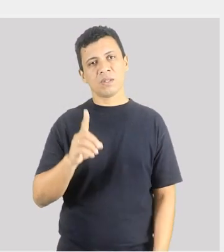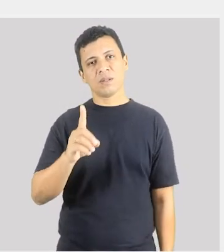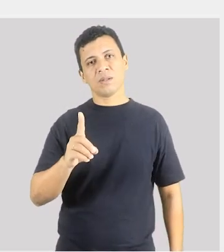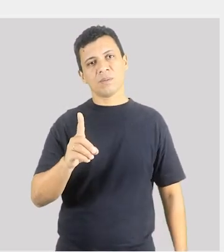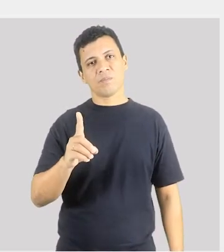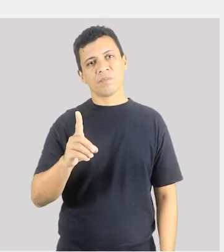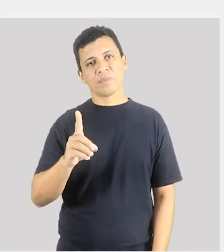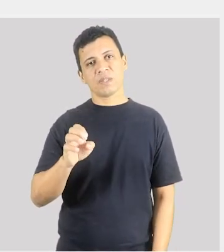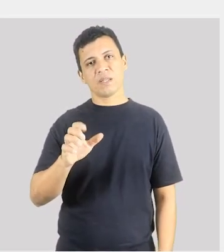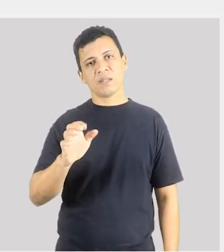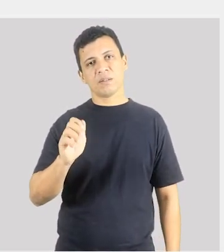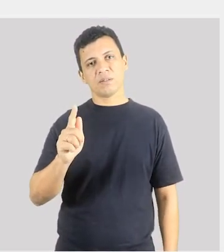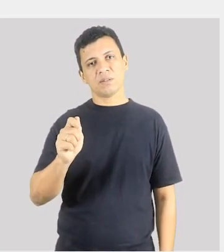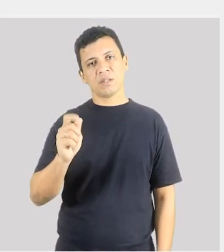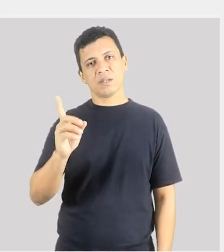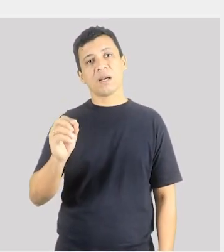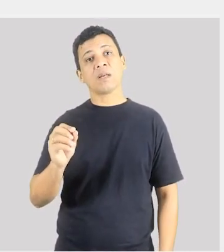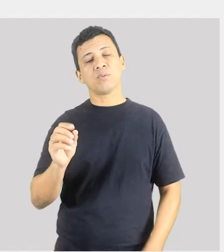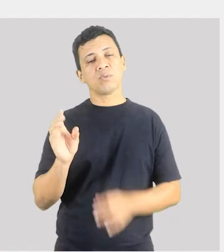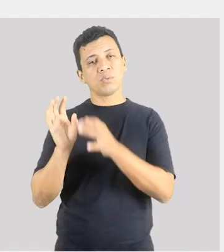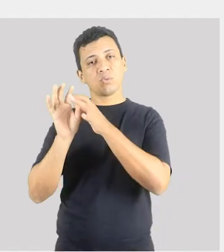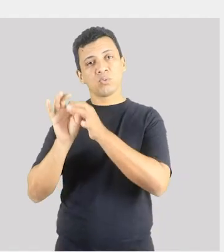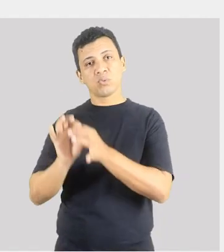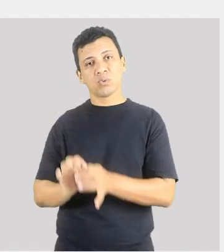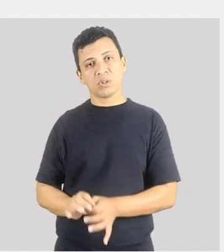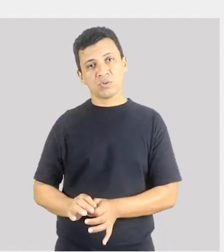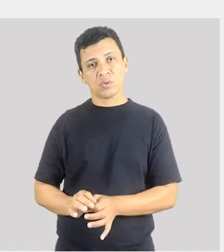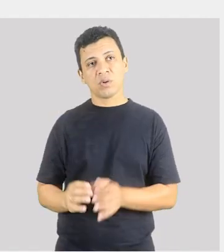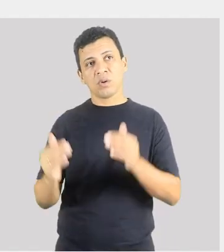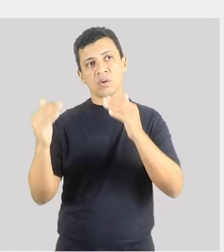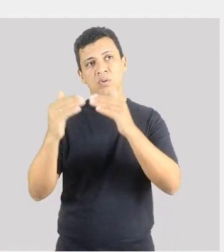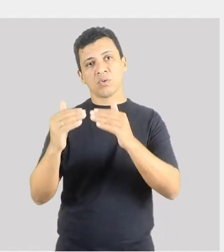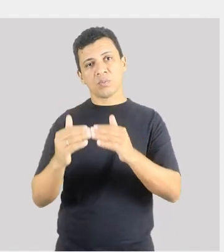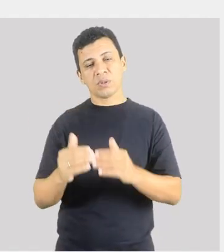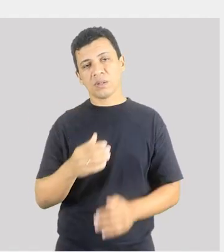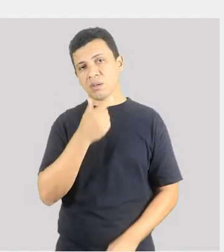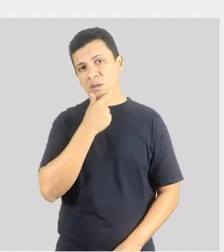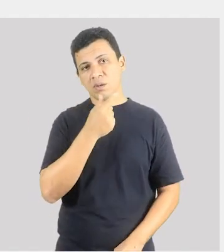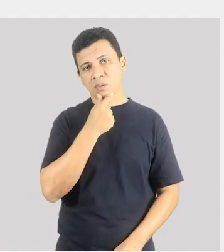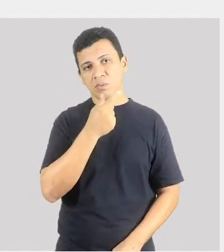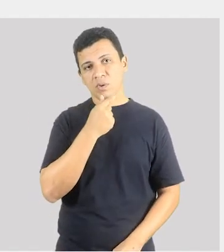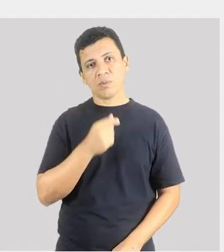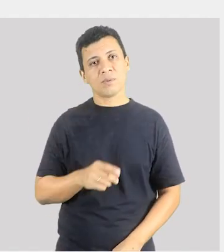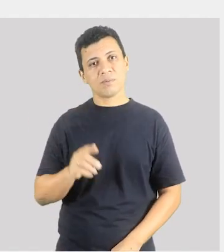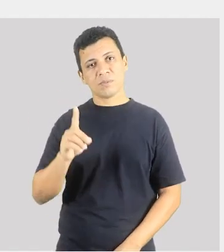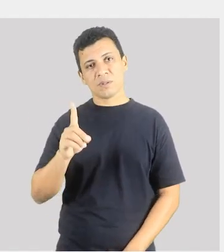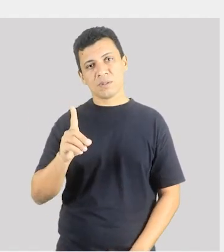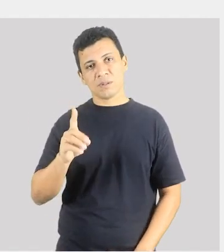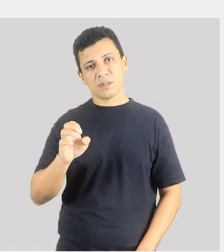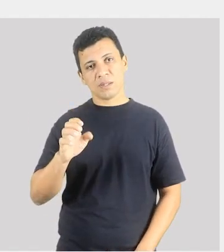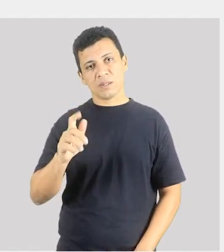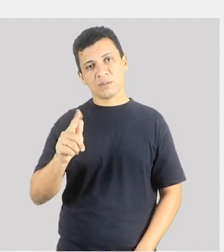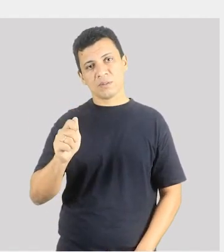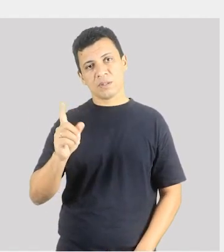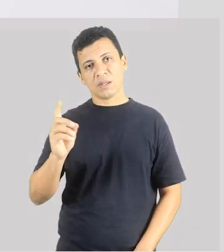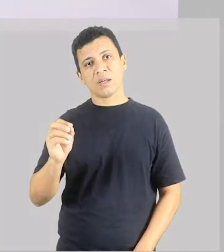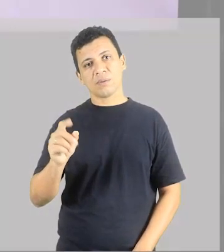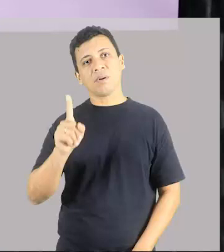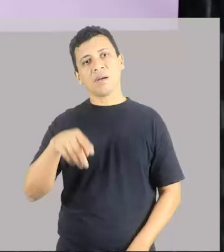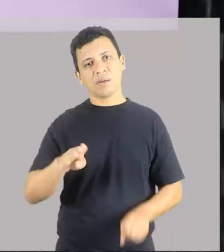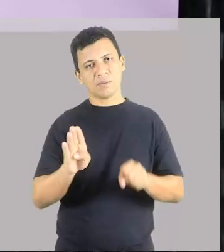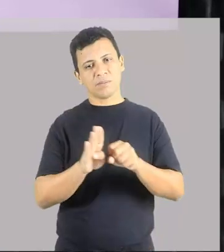certo que no contexto estava associado à figura do Delegado é o delegado então ele é